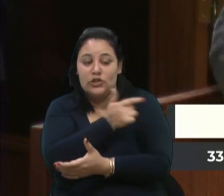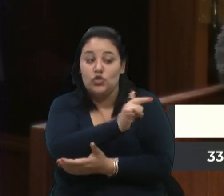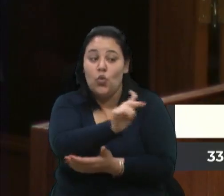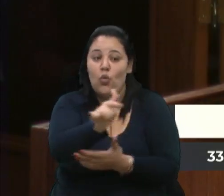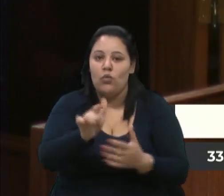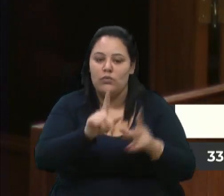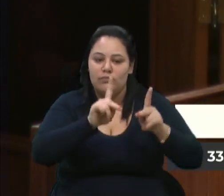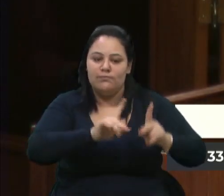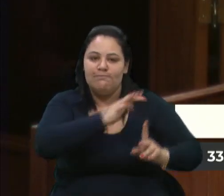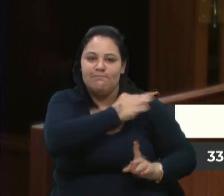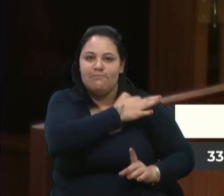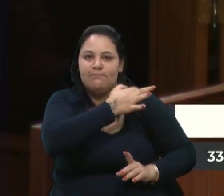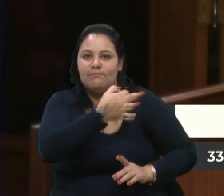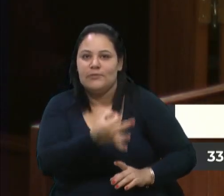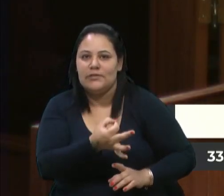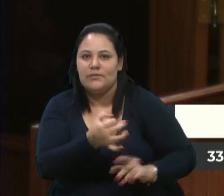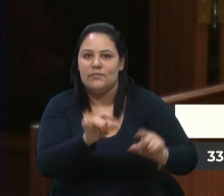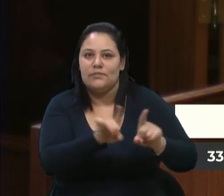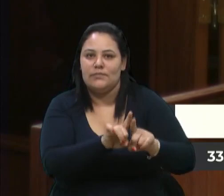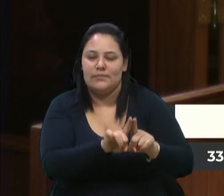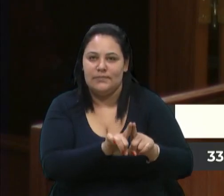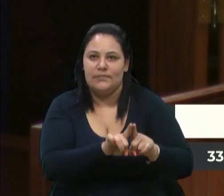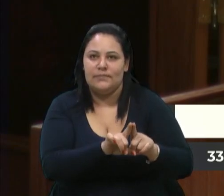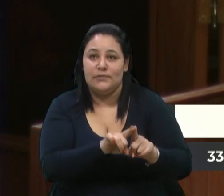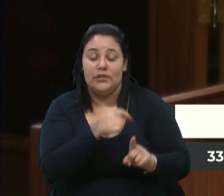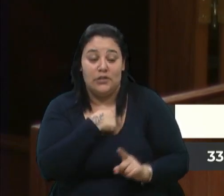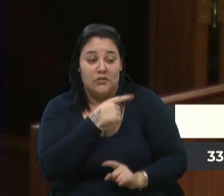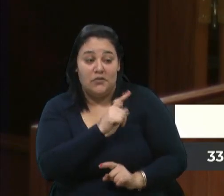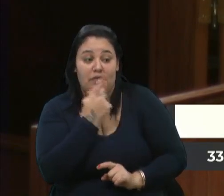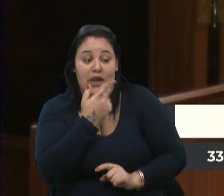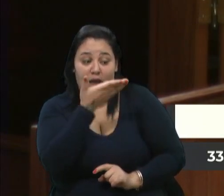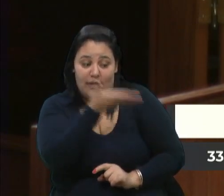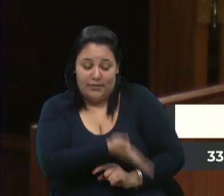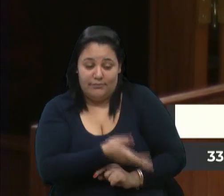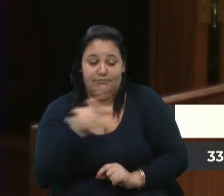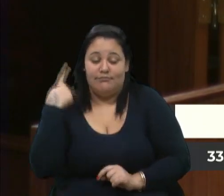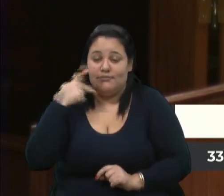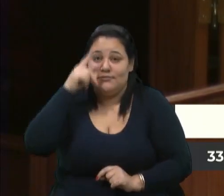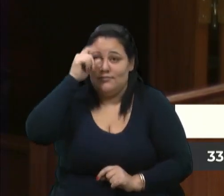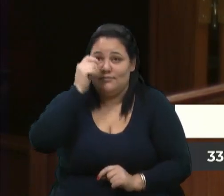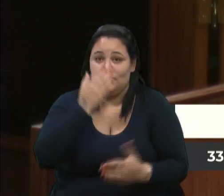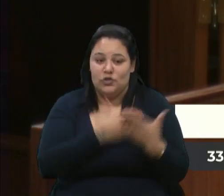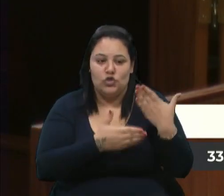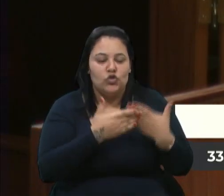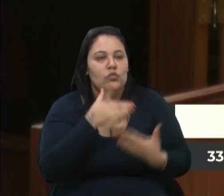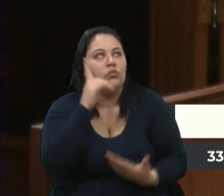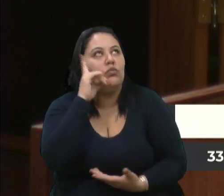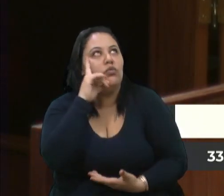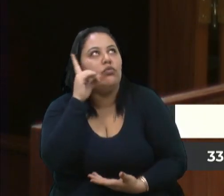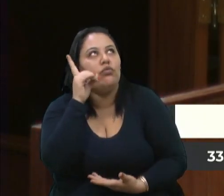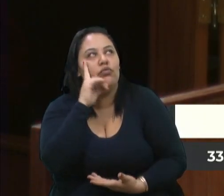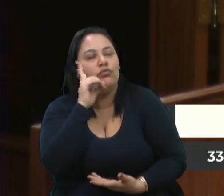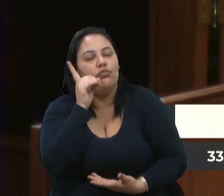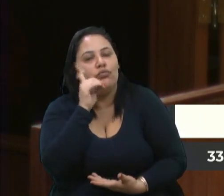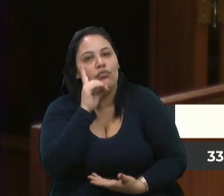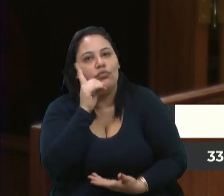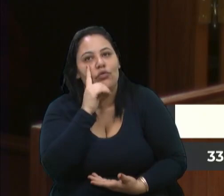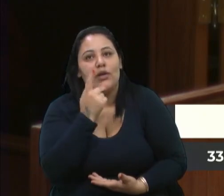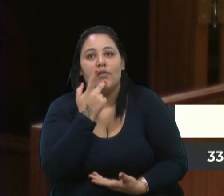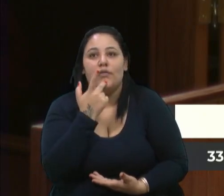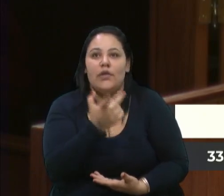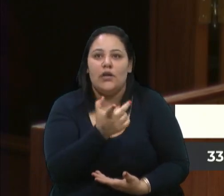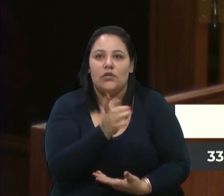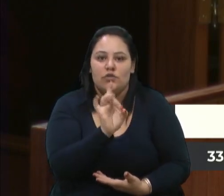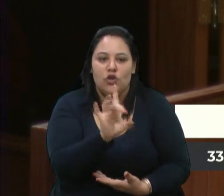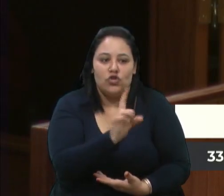tantos voluntários. E eu vou dizer aqui, vereador Scalco, que todos os dias eu falo só de